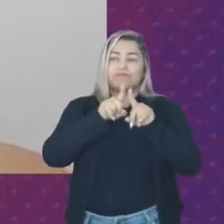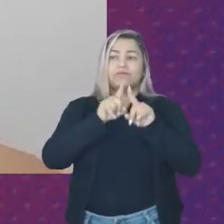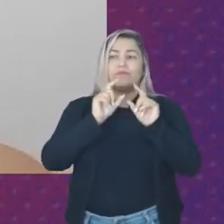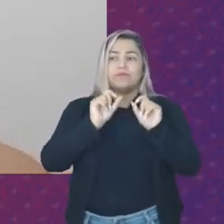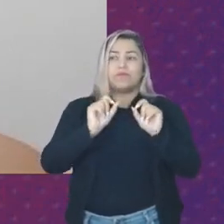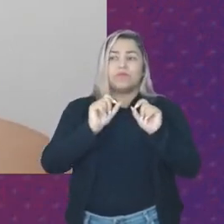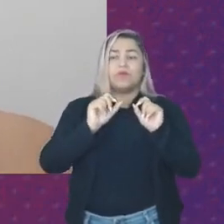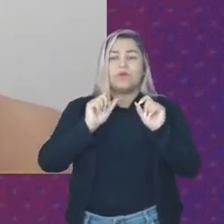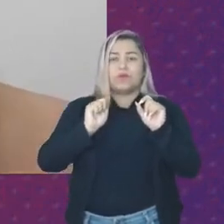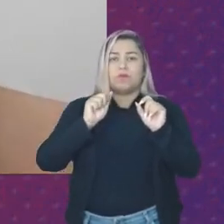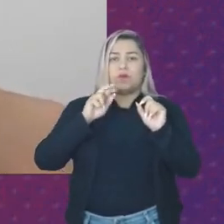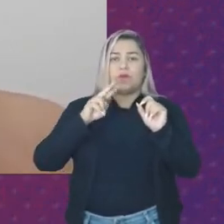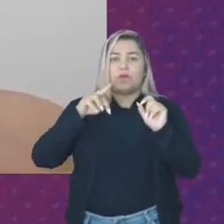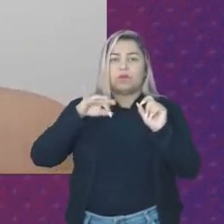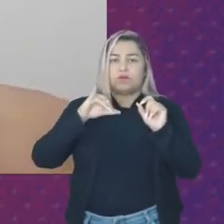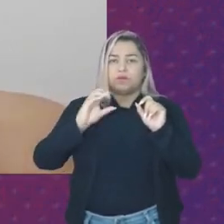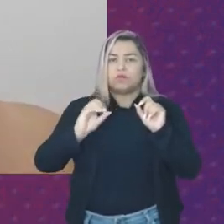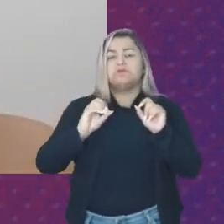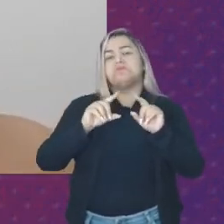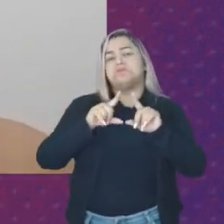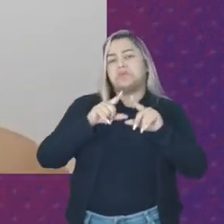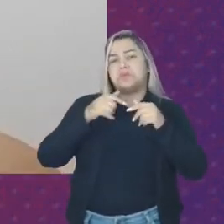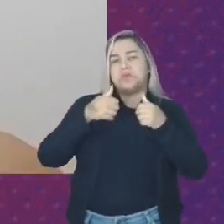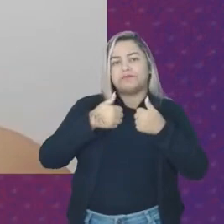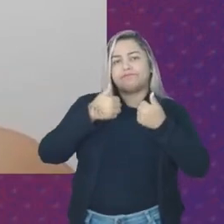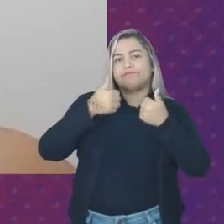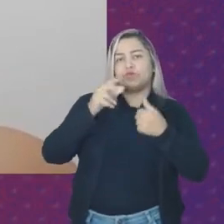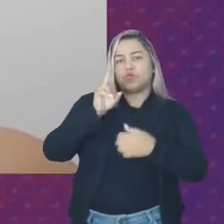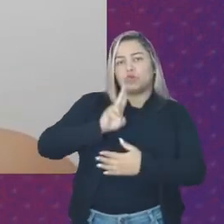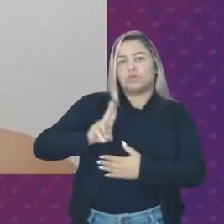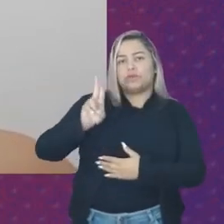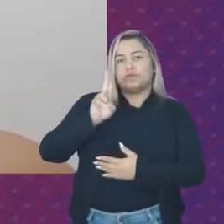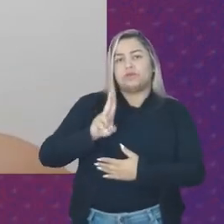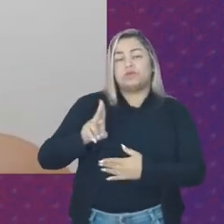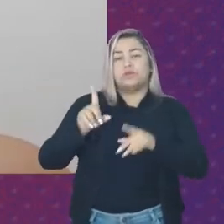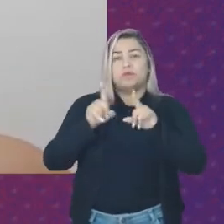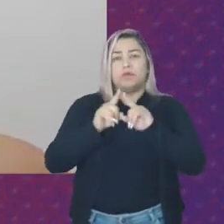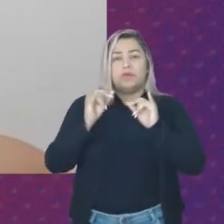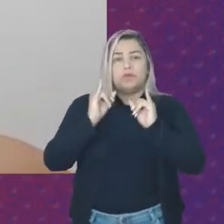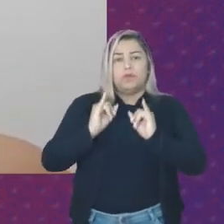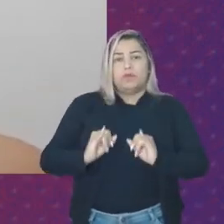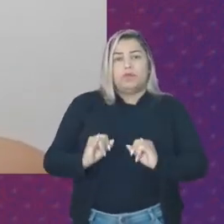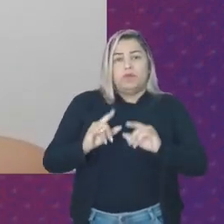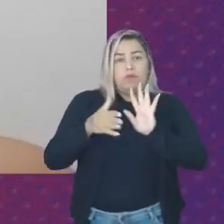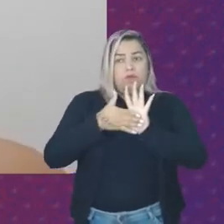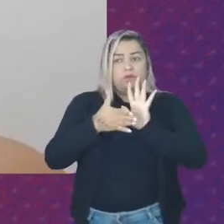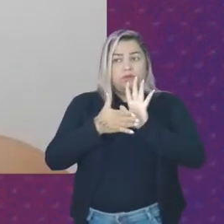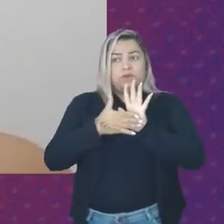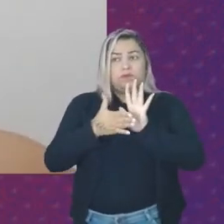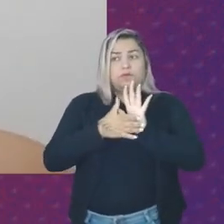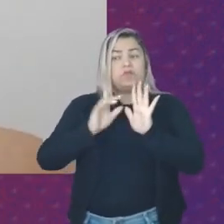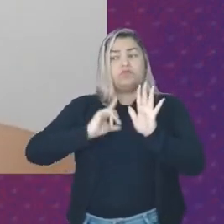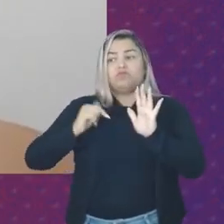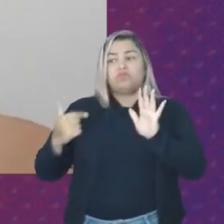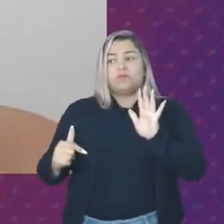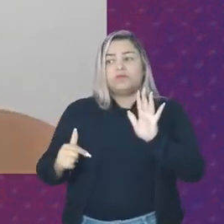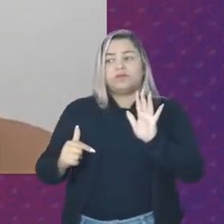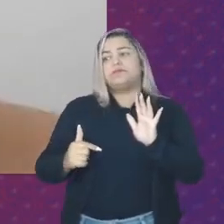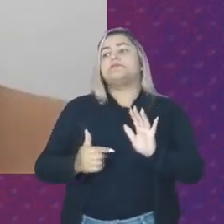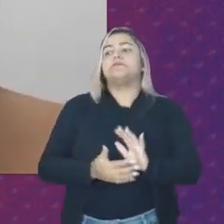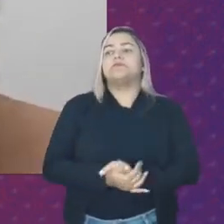é um arquétipo que fica muito bem quando utilizado para figuras que têm essa proposta de romper padrões.